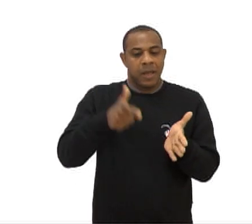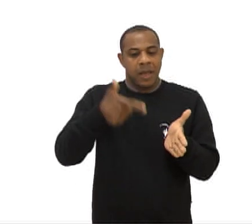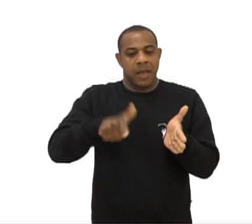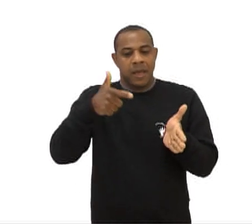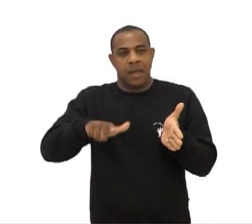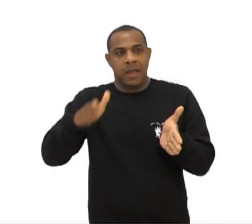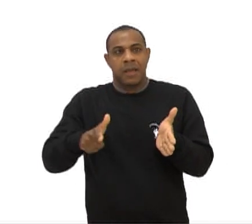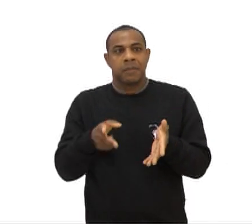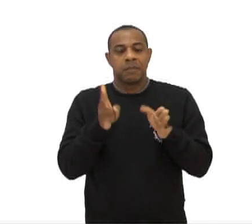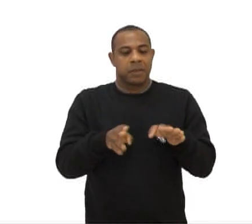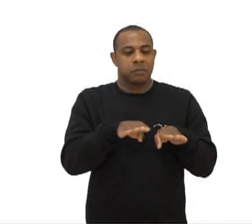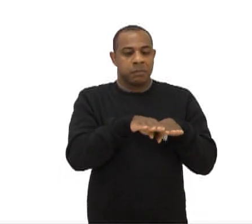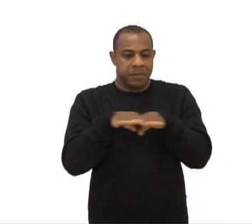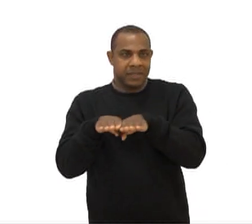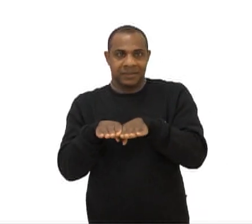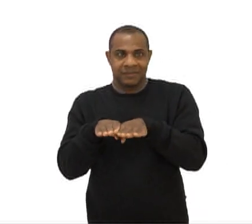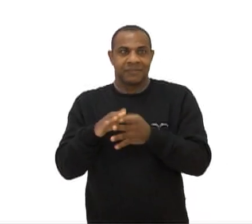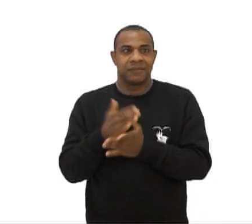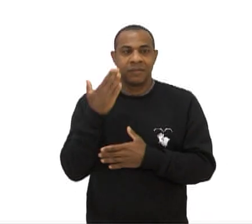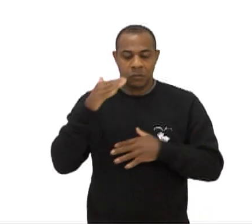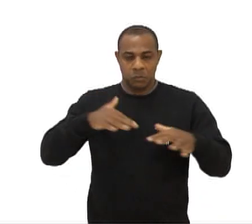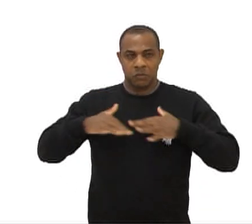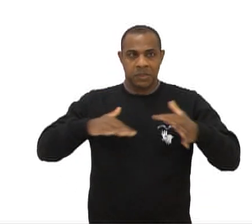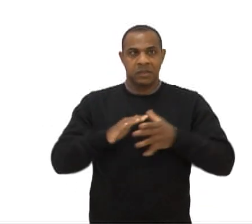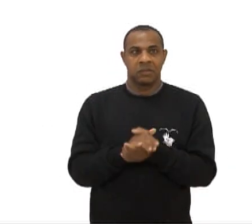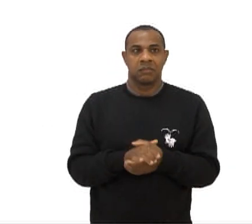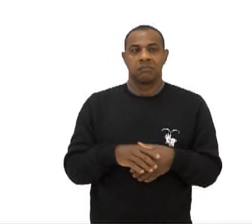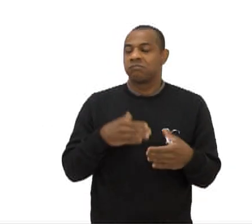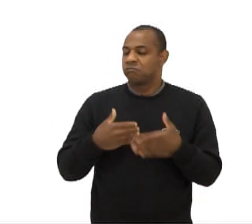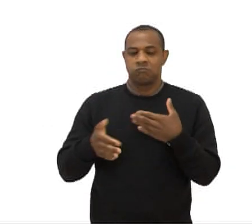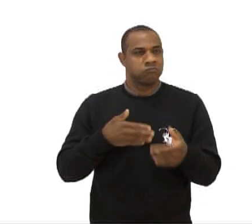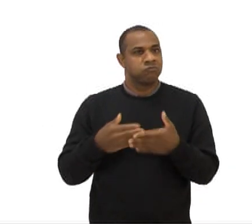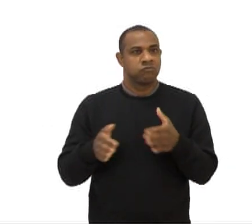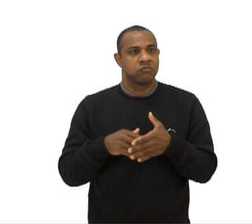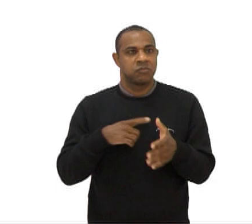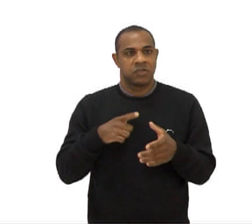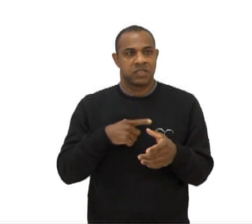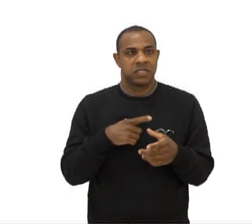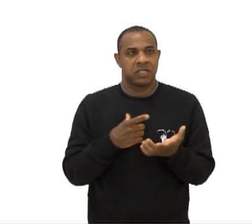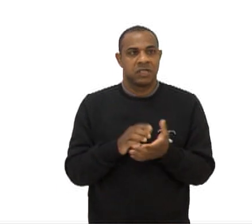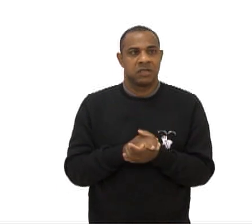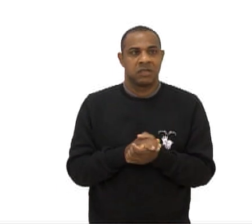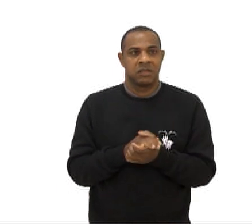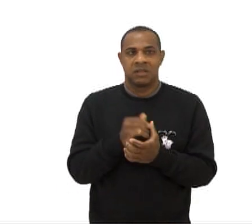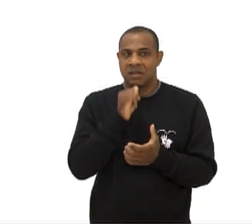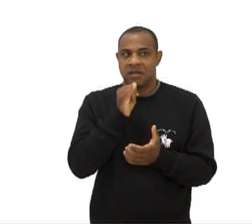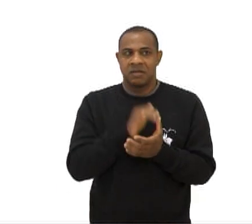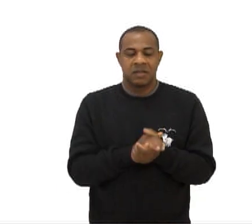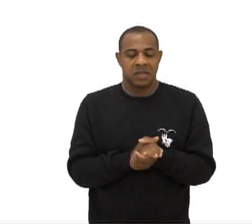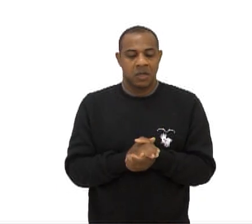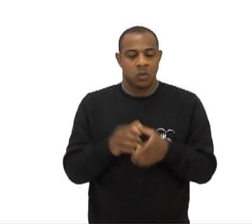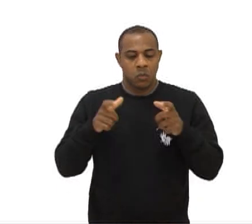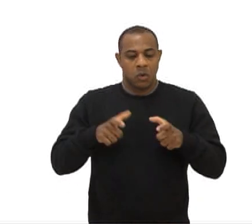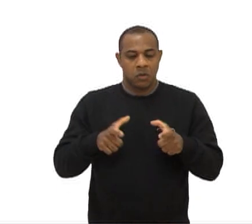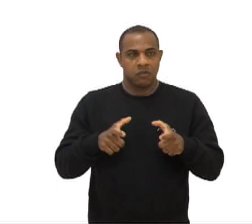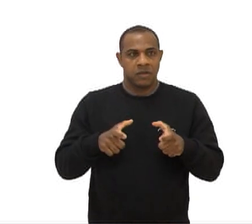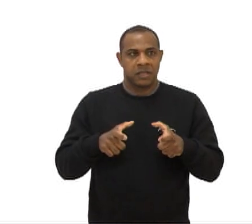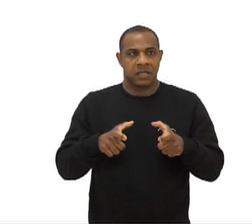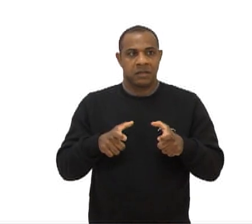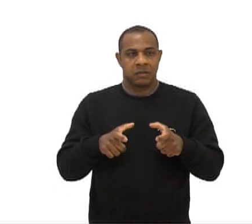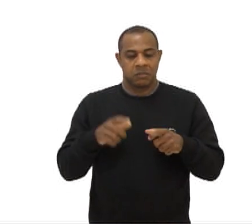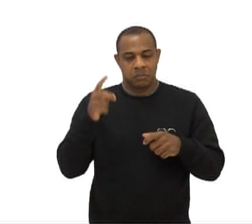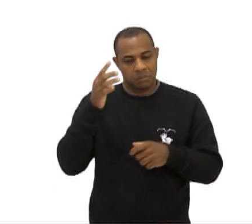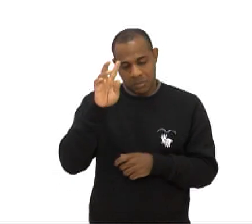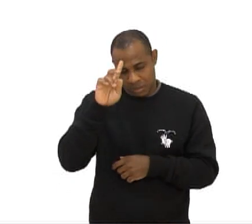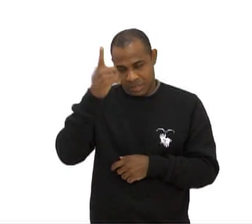mesmo padrão de movimentação. Seja numa onda onde você vai ter uma fonte, assim, que seja uma fonte bidimensional, imaginando a ideia